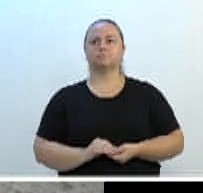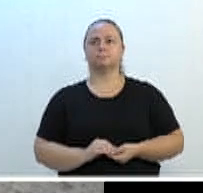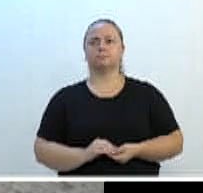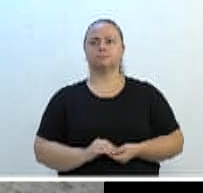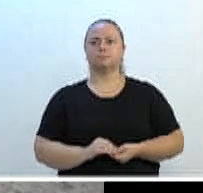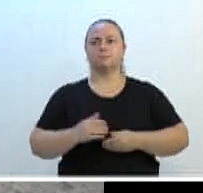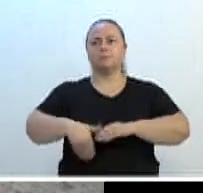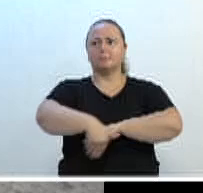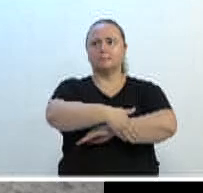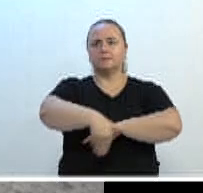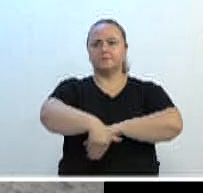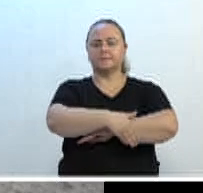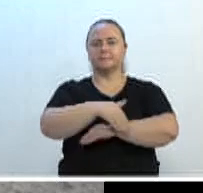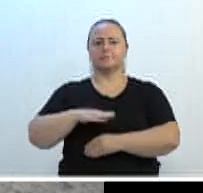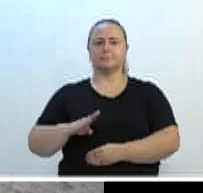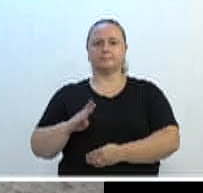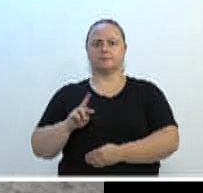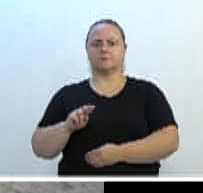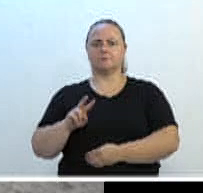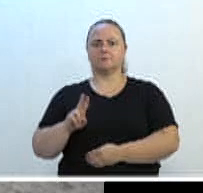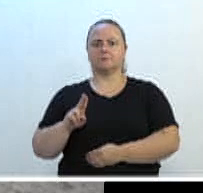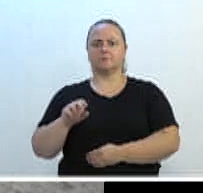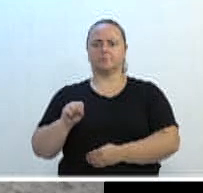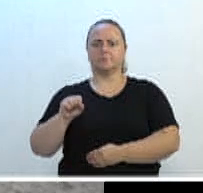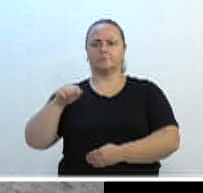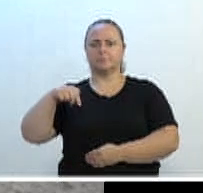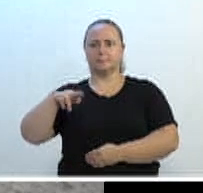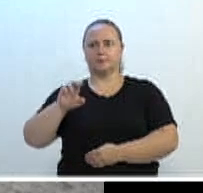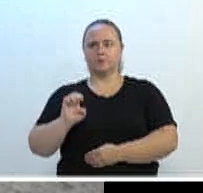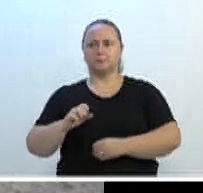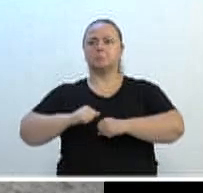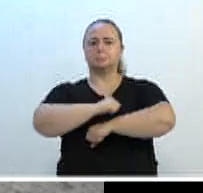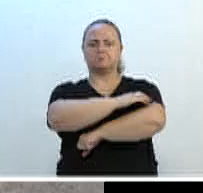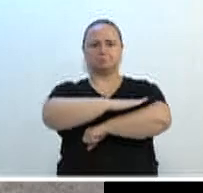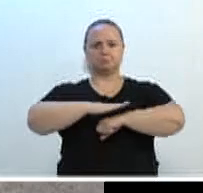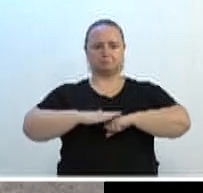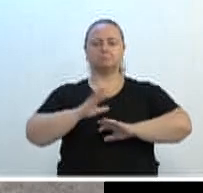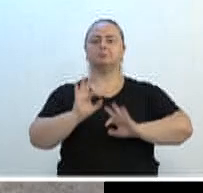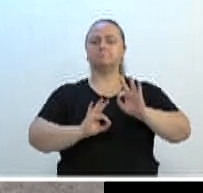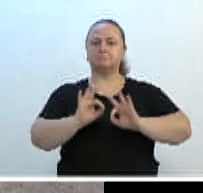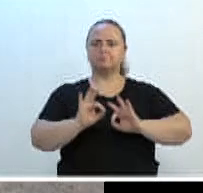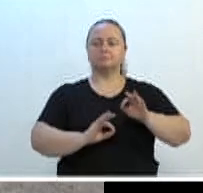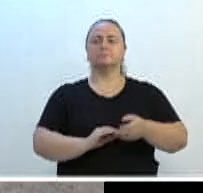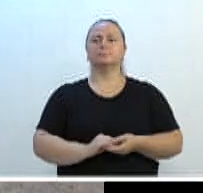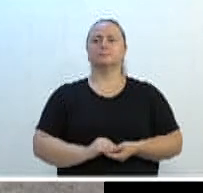Brusque, se não me faz a memória, no Grande Garcia também, uma reperfilagem. Próxima.